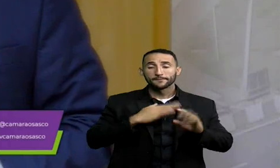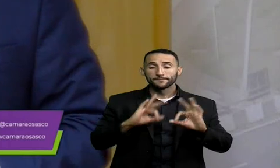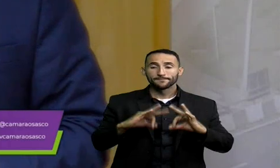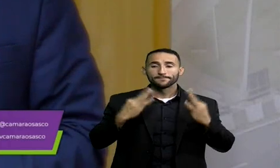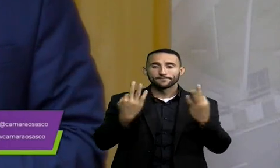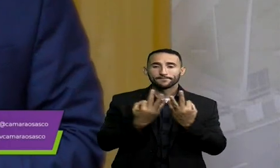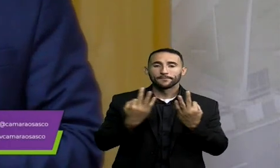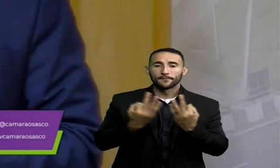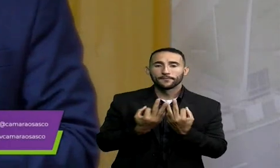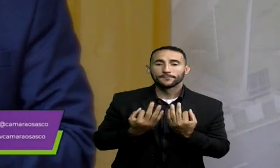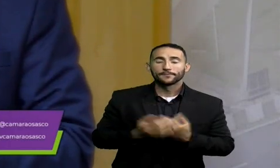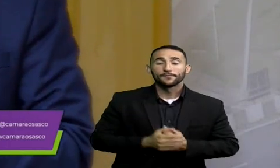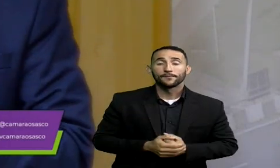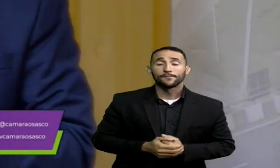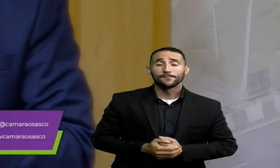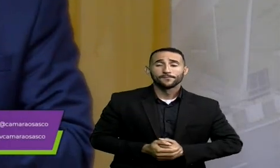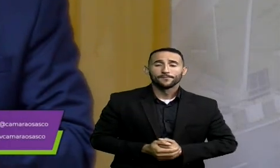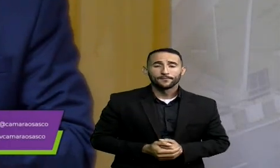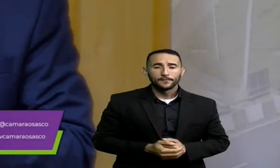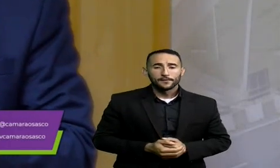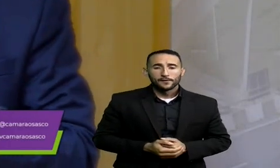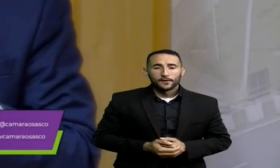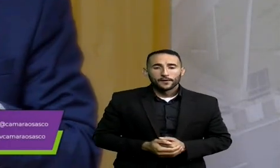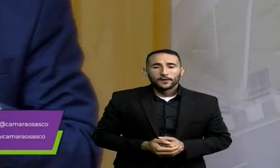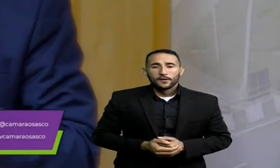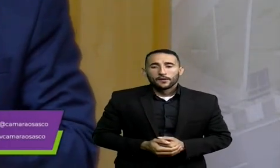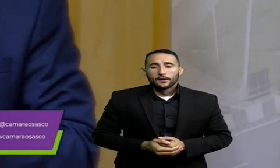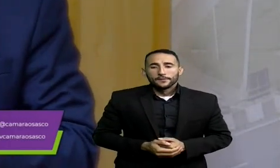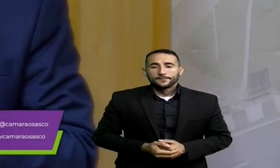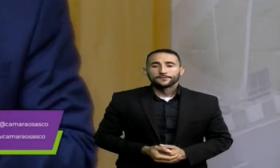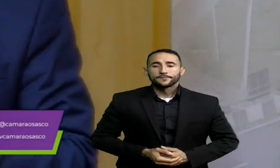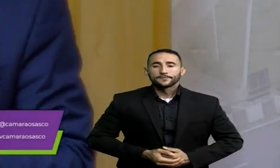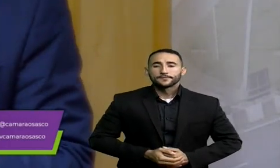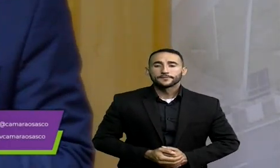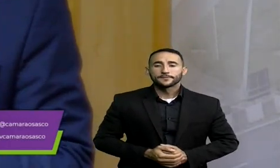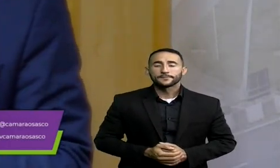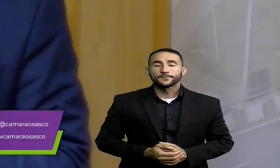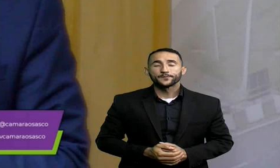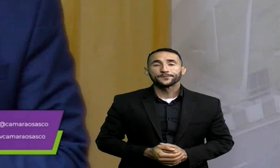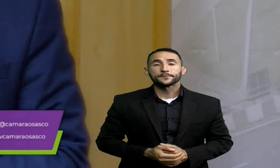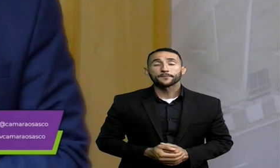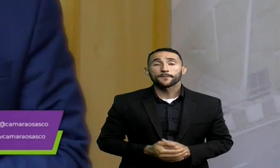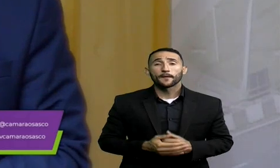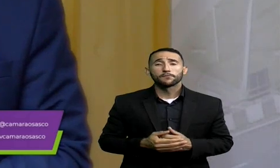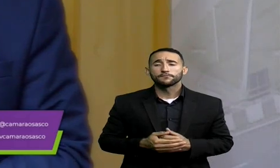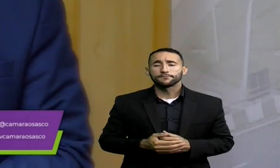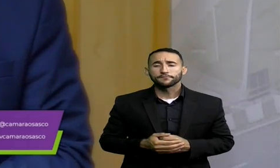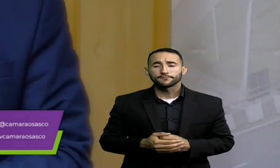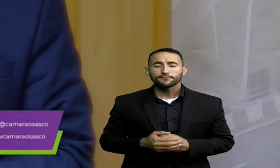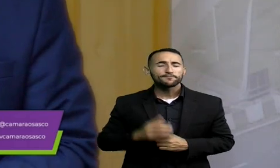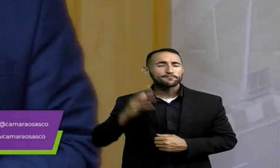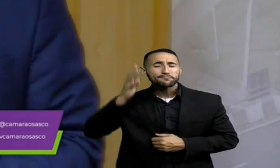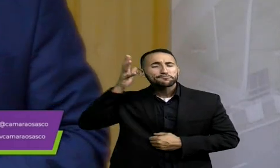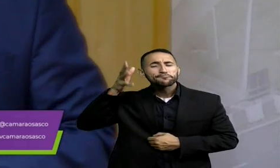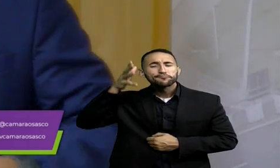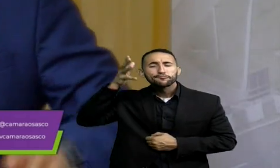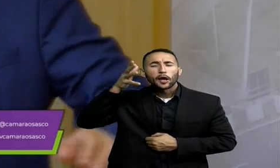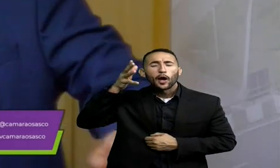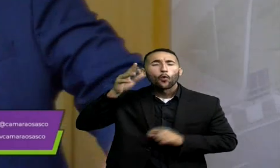família hoje eu venho nessa Tribuna para falar um pouco